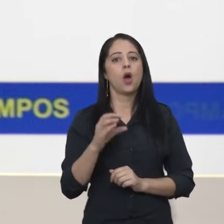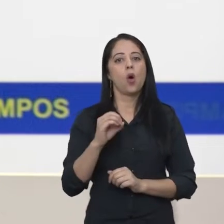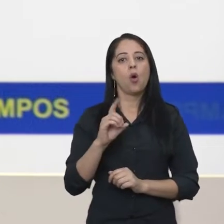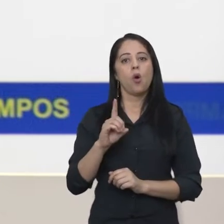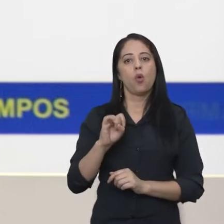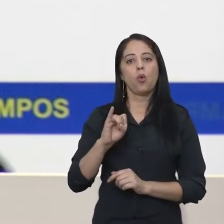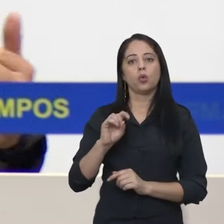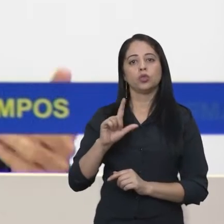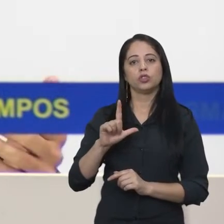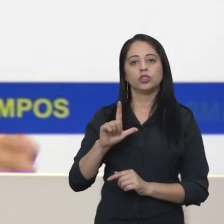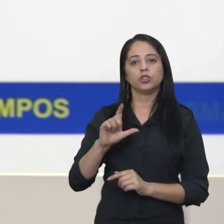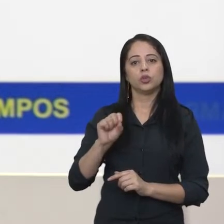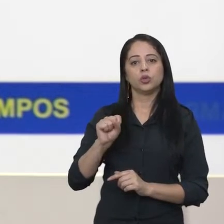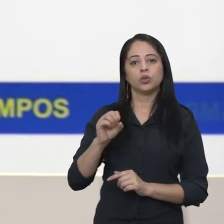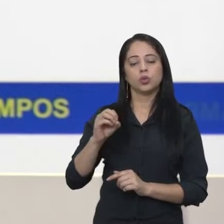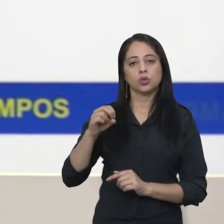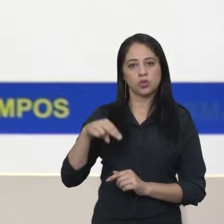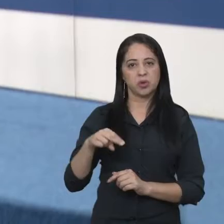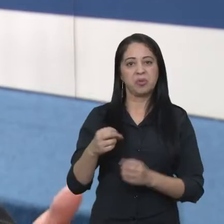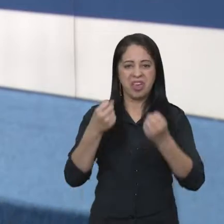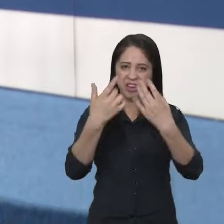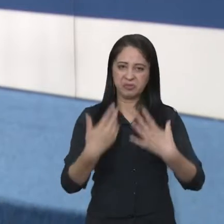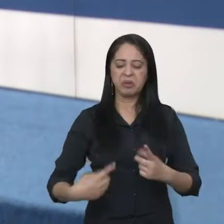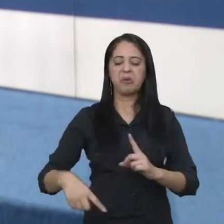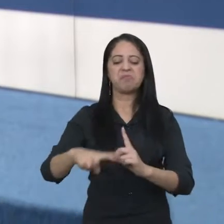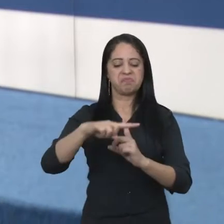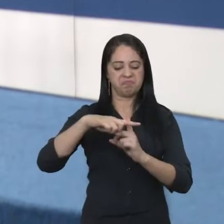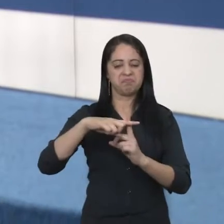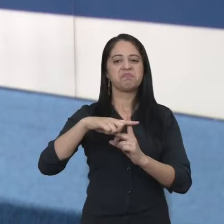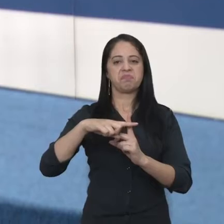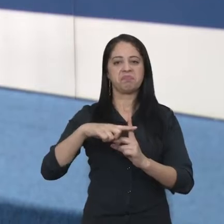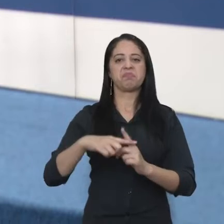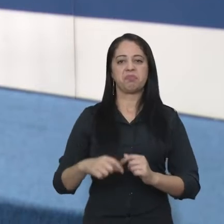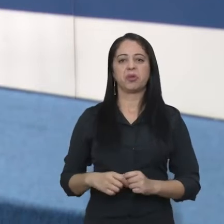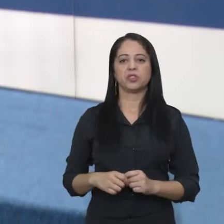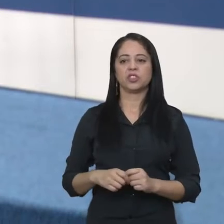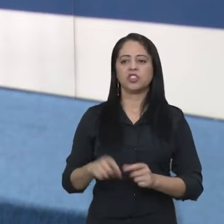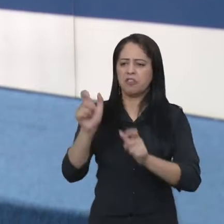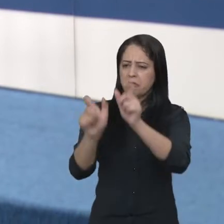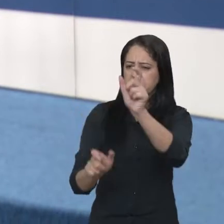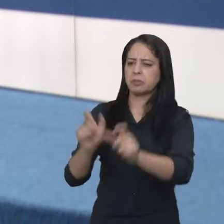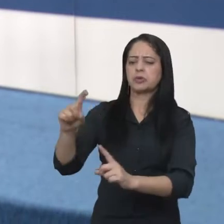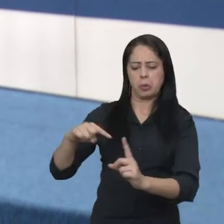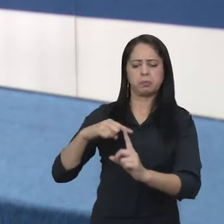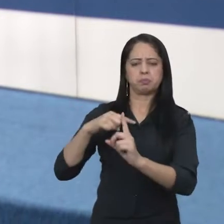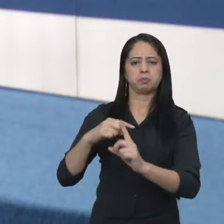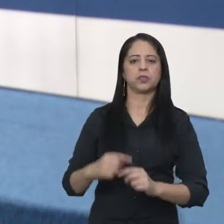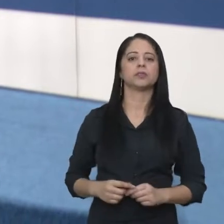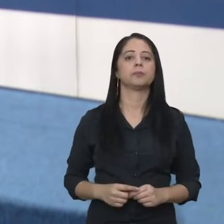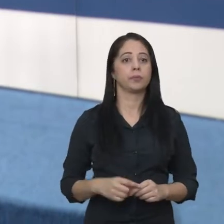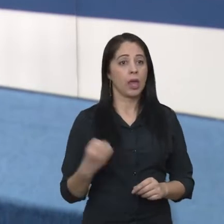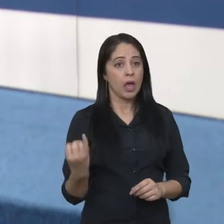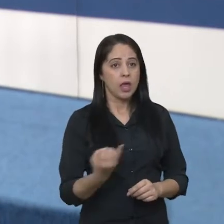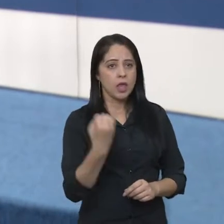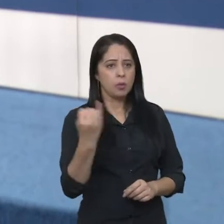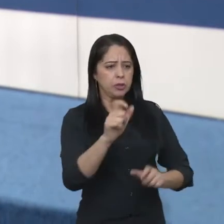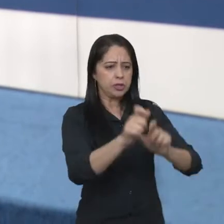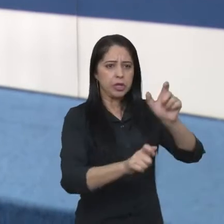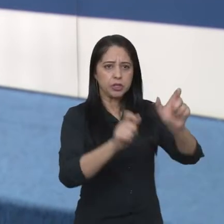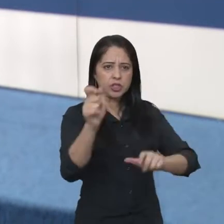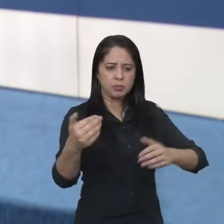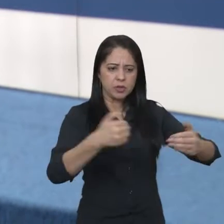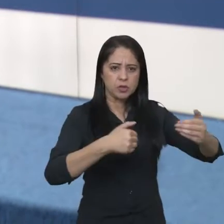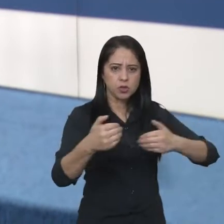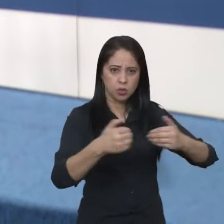Prefeitura, Odilson Braz Júnior, que avaliou positivamente a participação popular na audiência. Importante